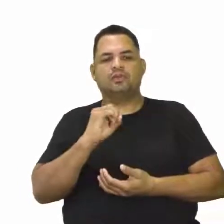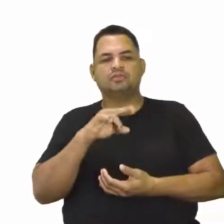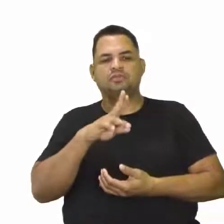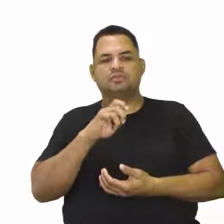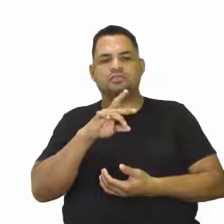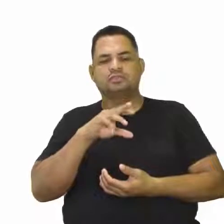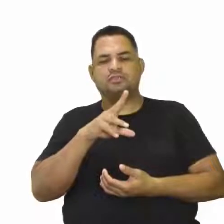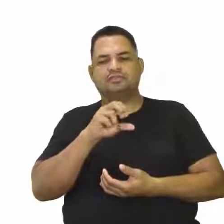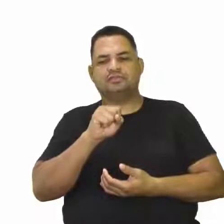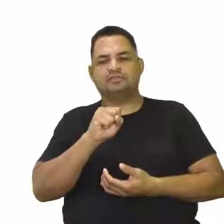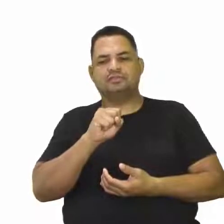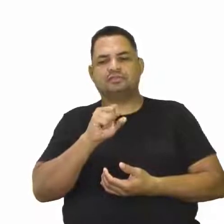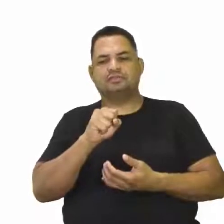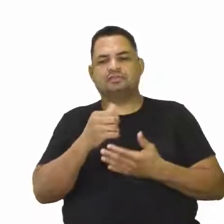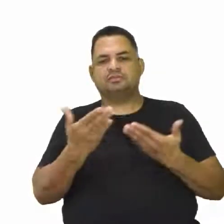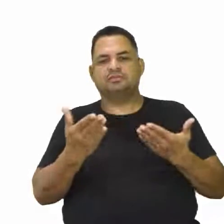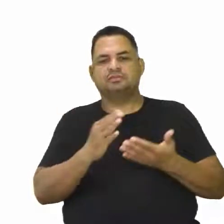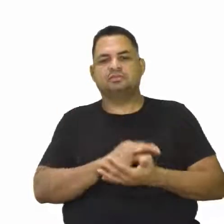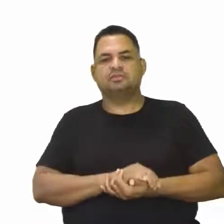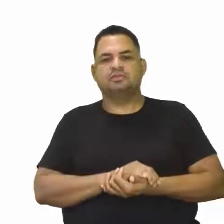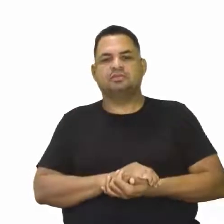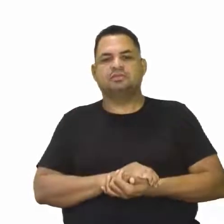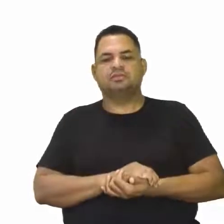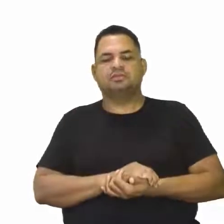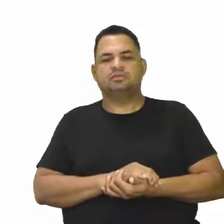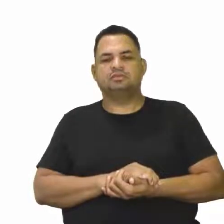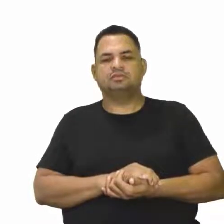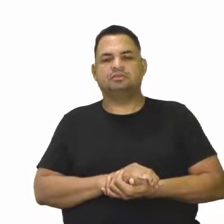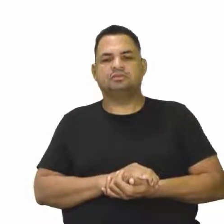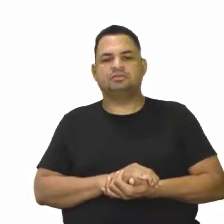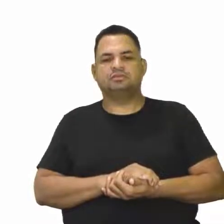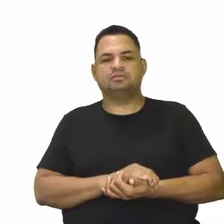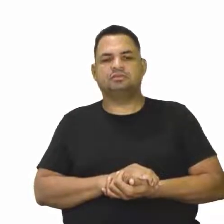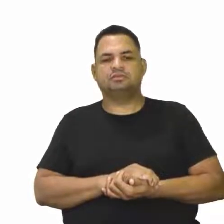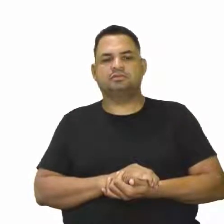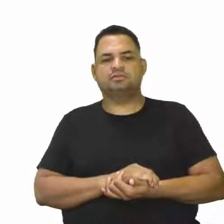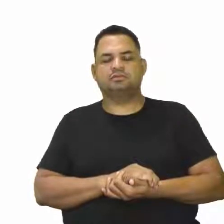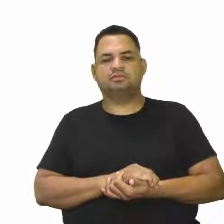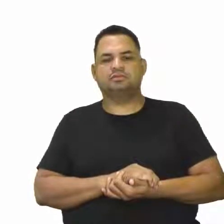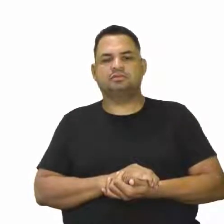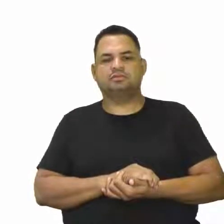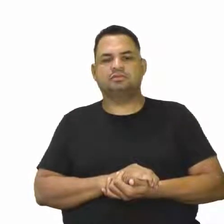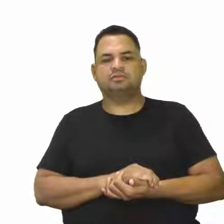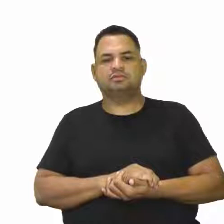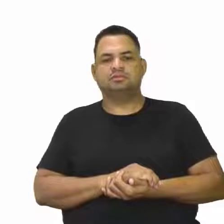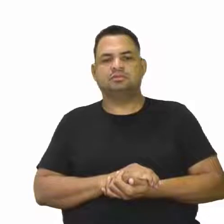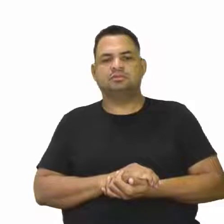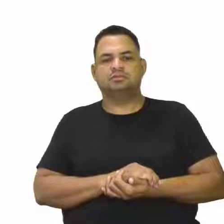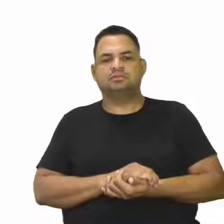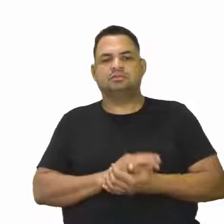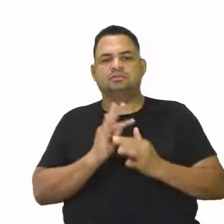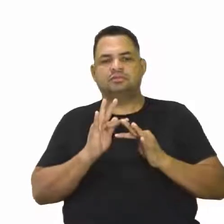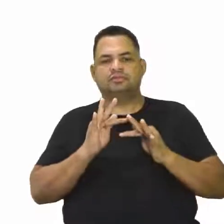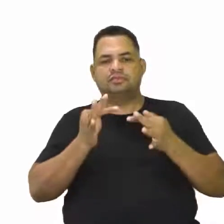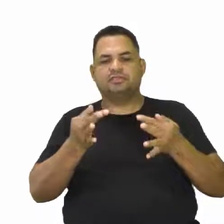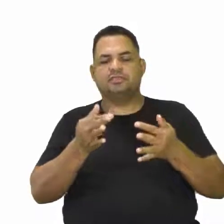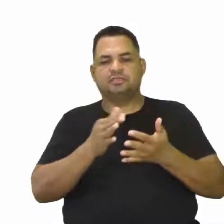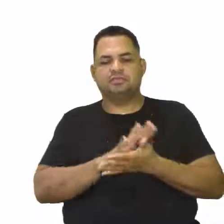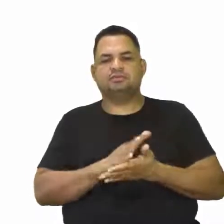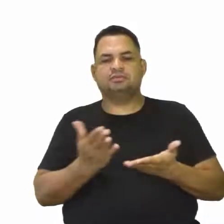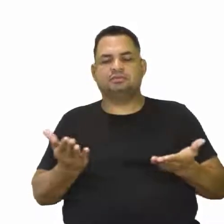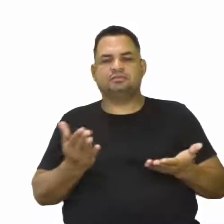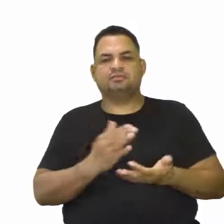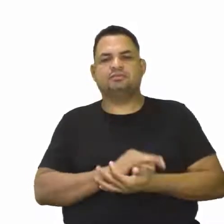Concessiva, Concessão. aunque, apesar de que, si bien. E finales,